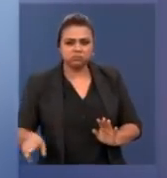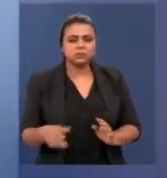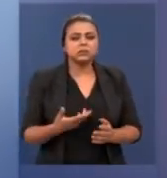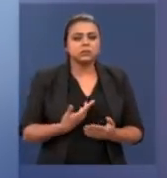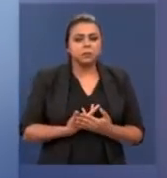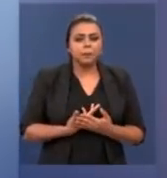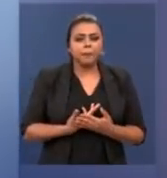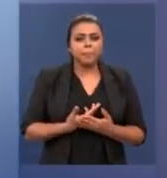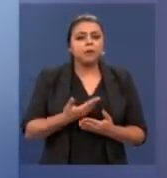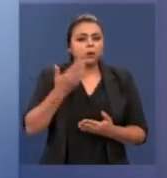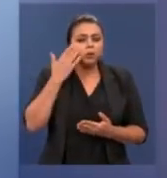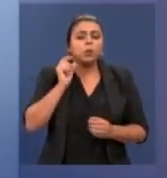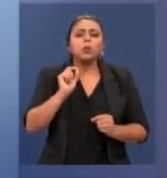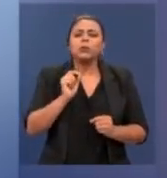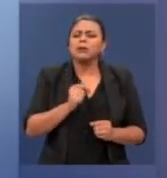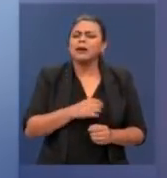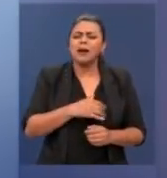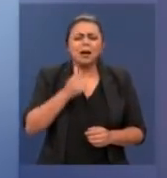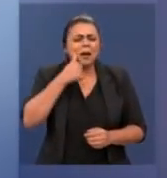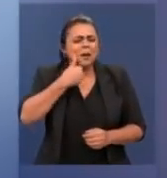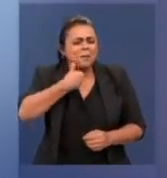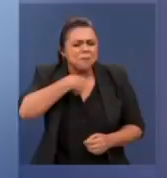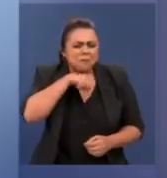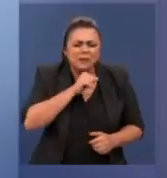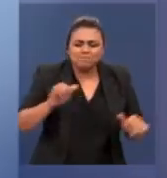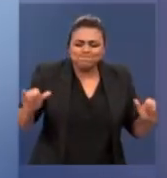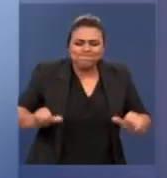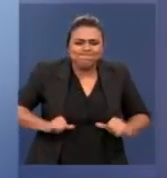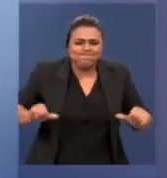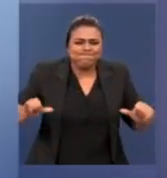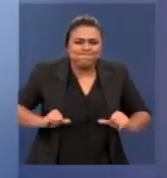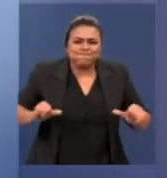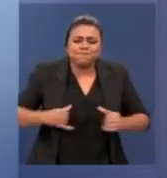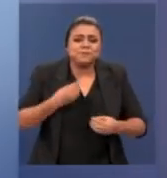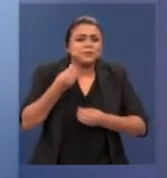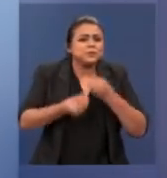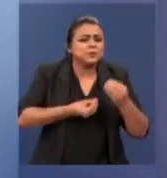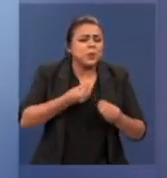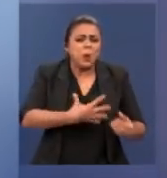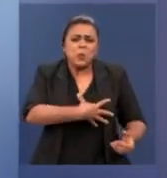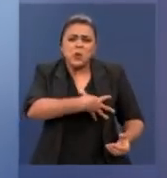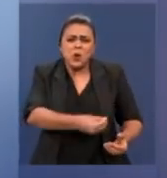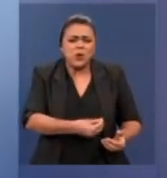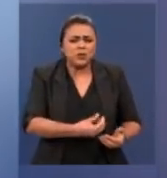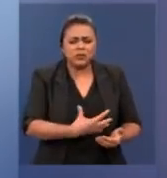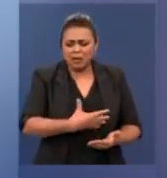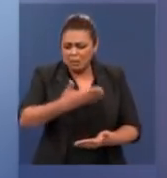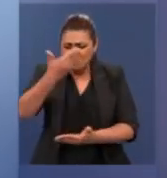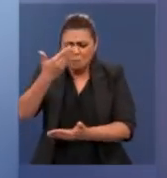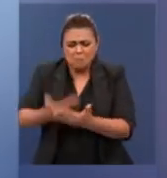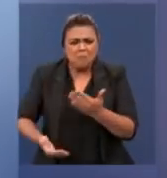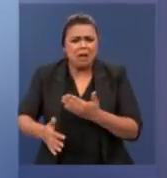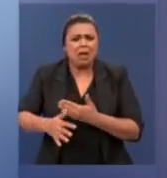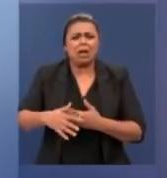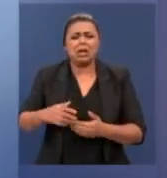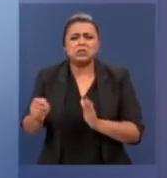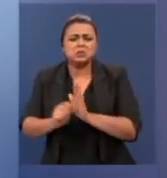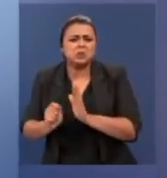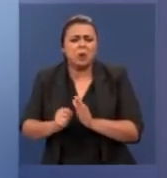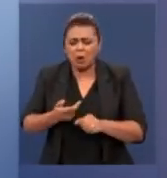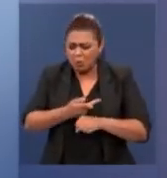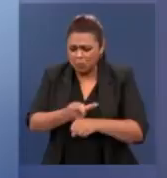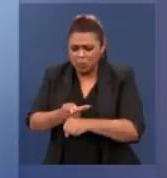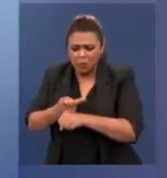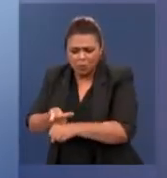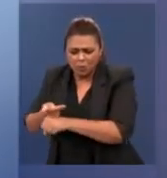ver as mães sofrendo dia após dia com o filho se perdendo e era pai do filho nas ruas a família